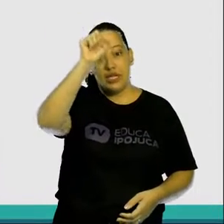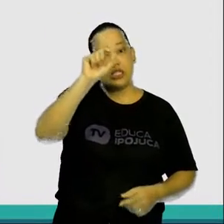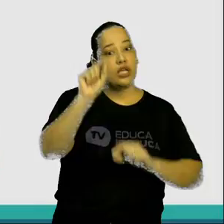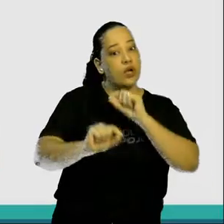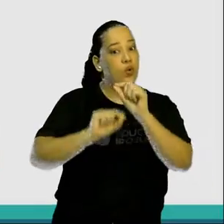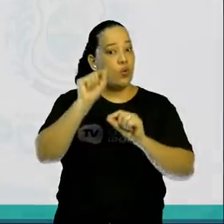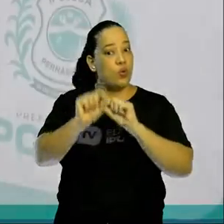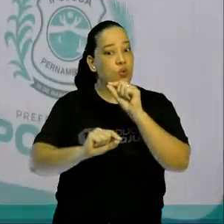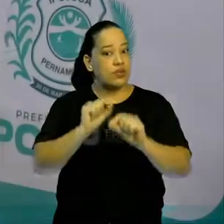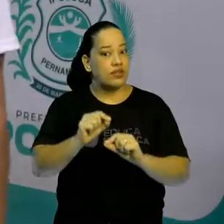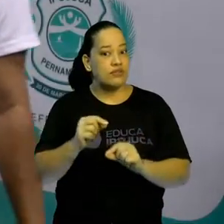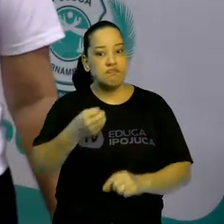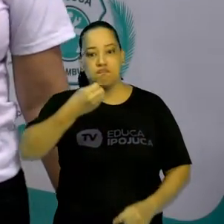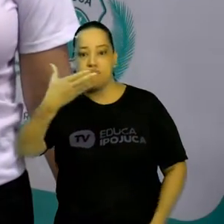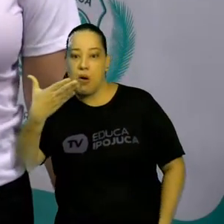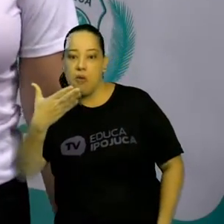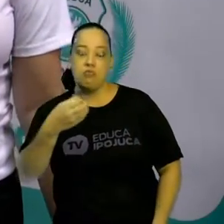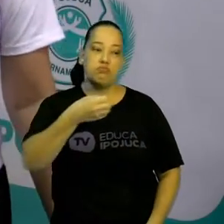desvantagens.